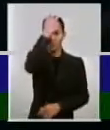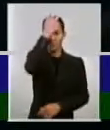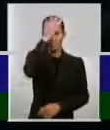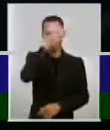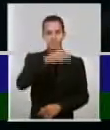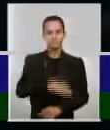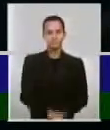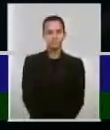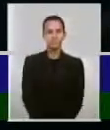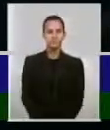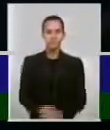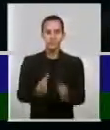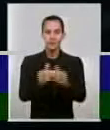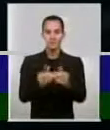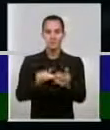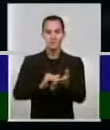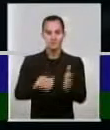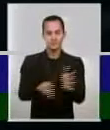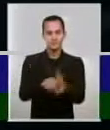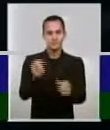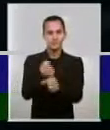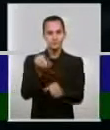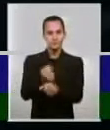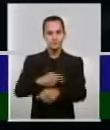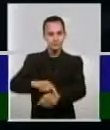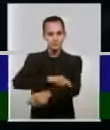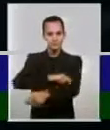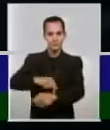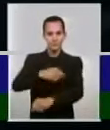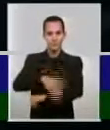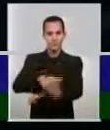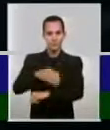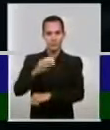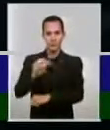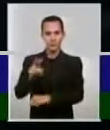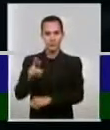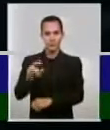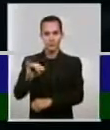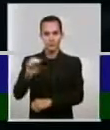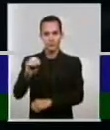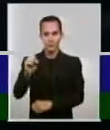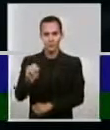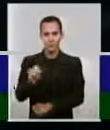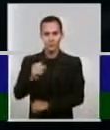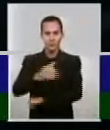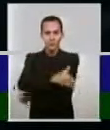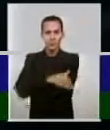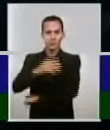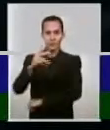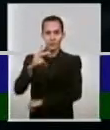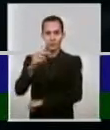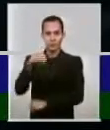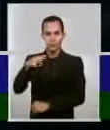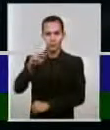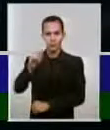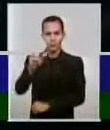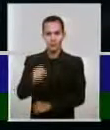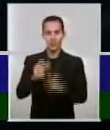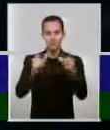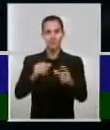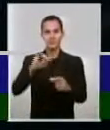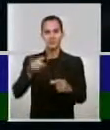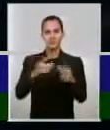Alvorada, que solicita a Secretaria de Obras e Construção de Canaletas na Rua dos Curiosos, esquina com a Rua das Pombas, Baixo Jardim das